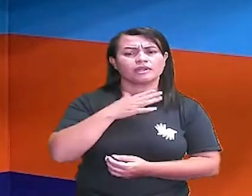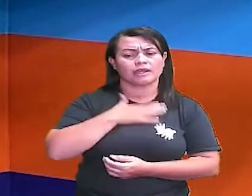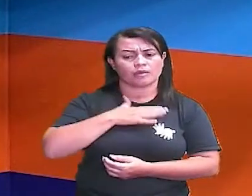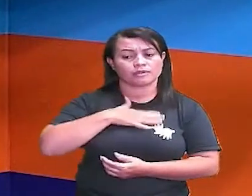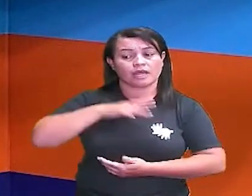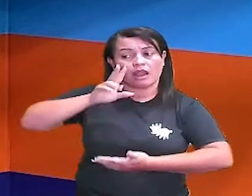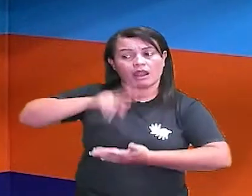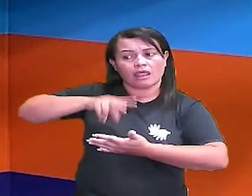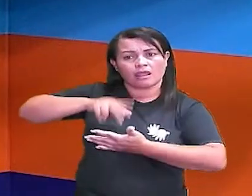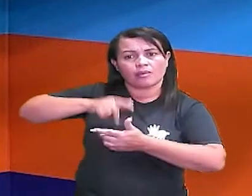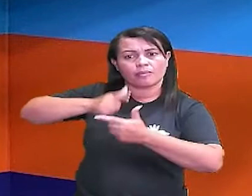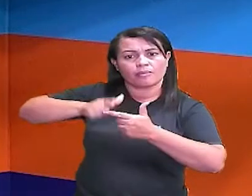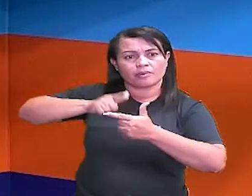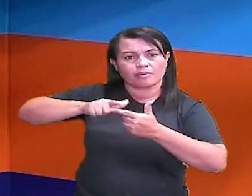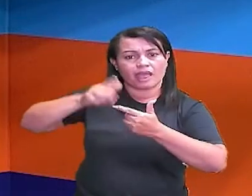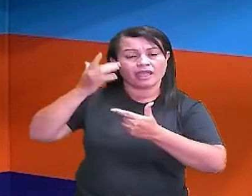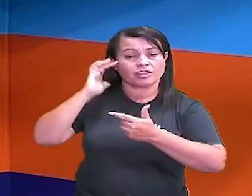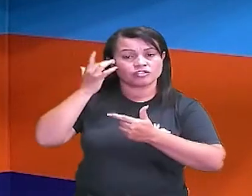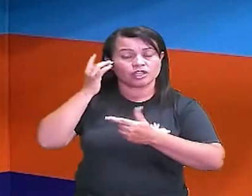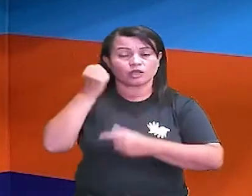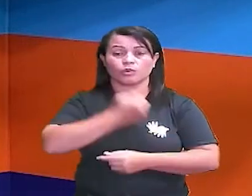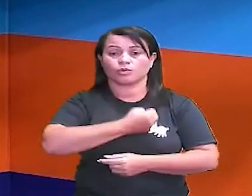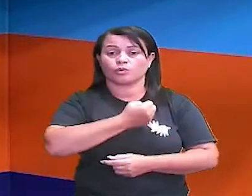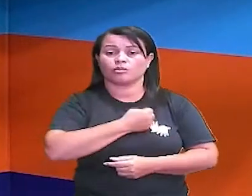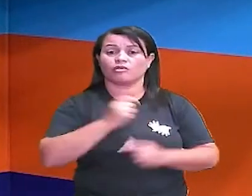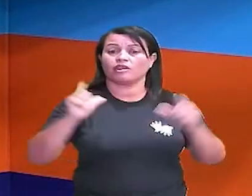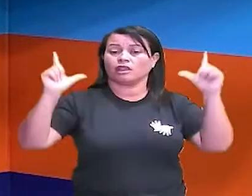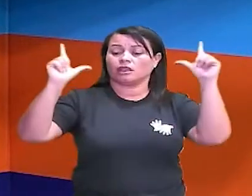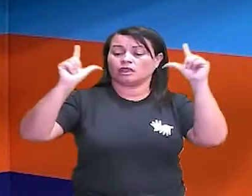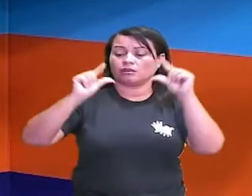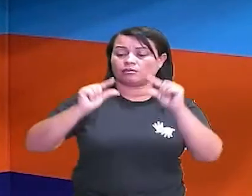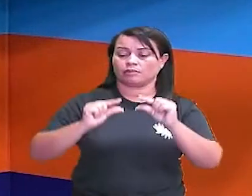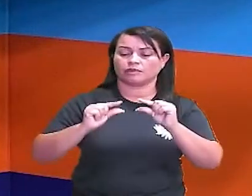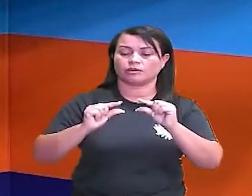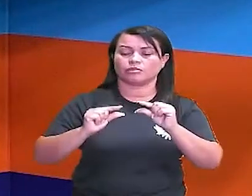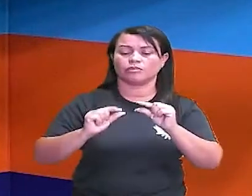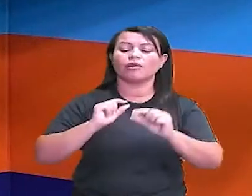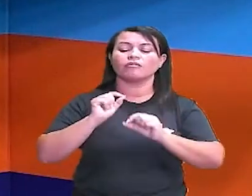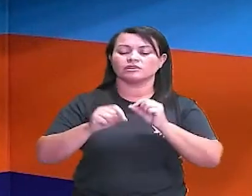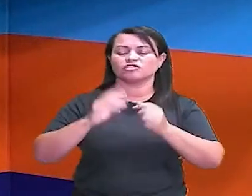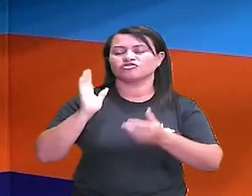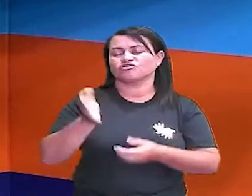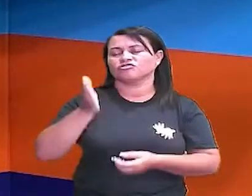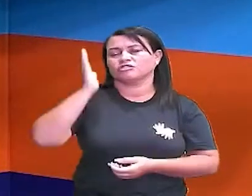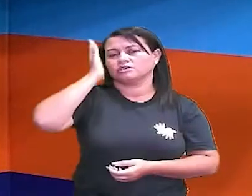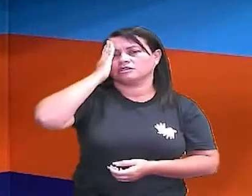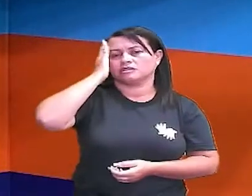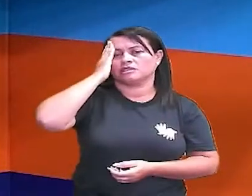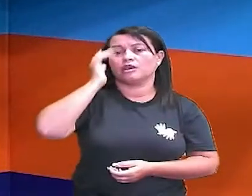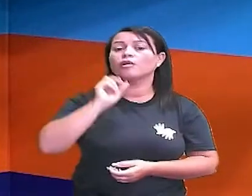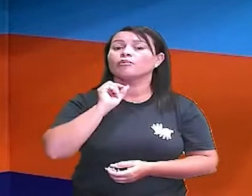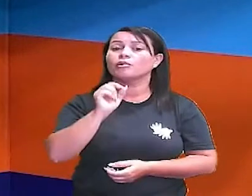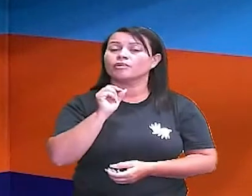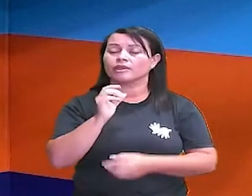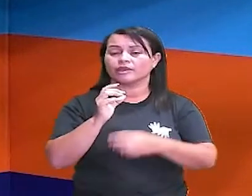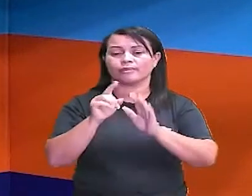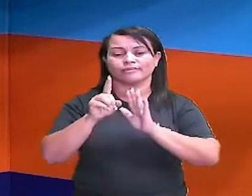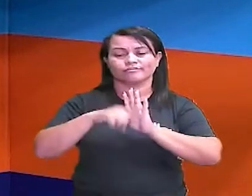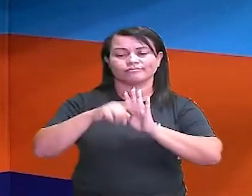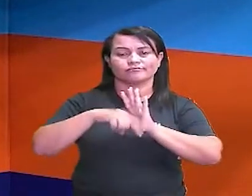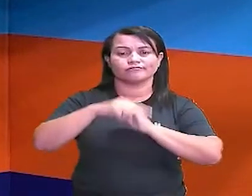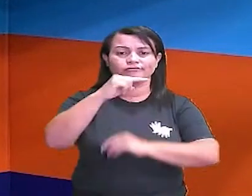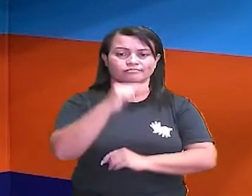probleminha, que você achar que o número vai diminuir, aí você sabe que você está fazendo uma